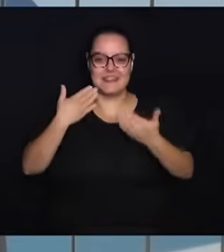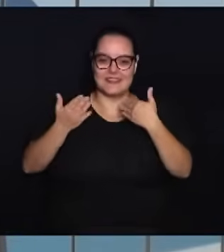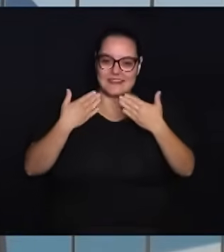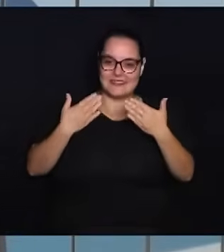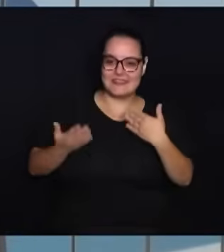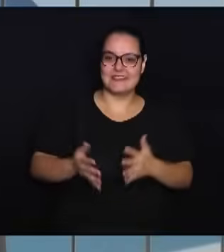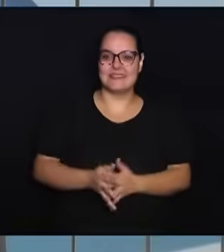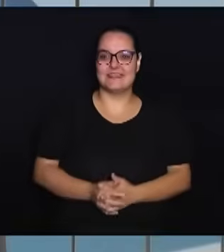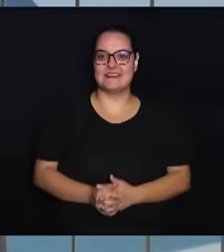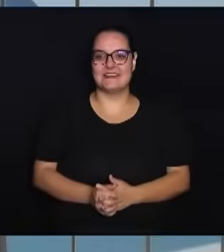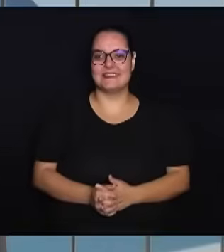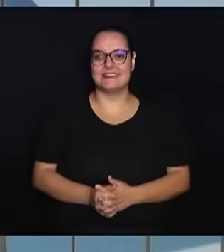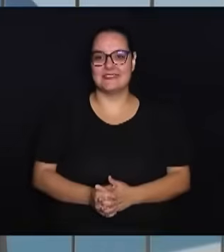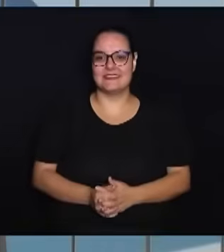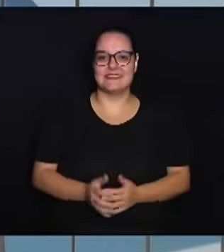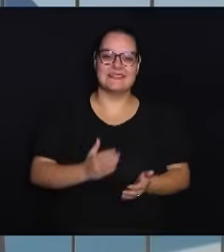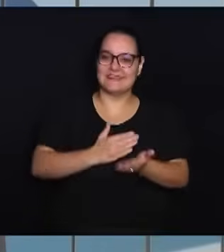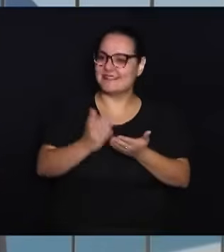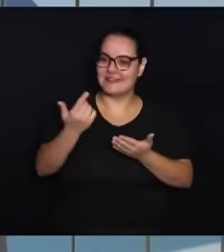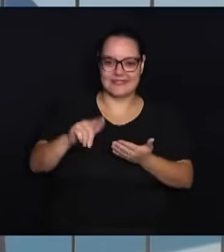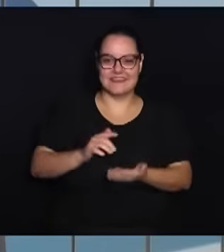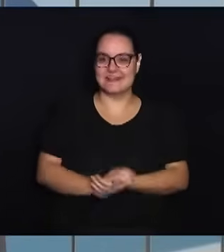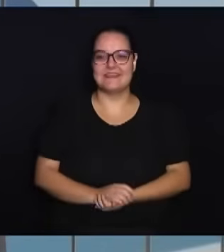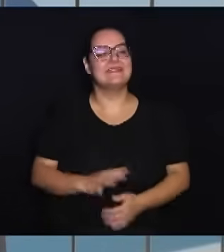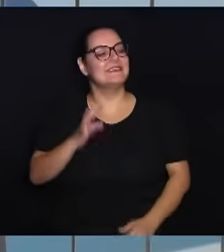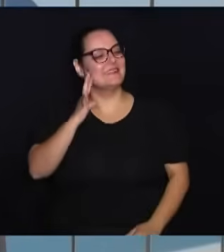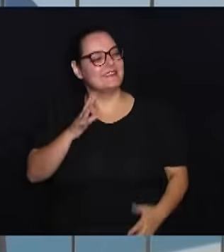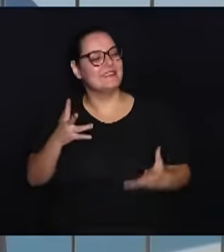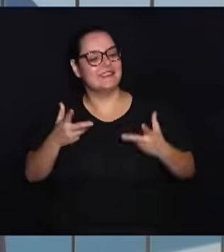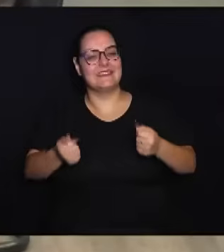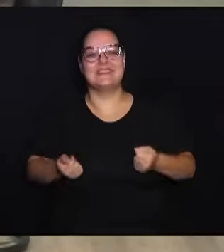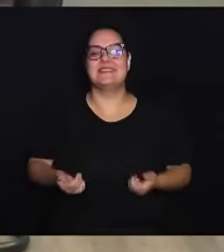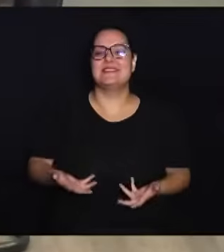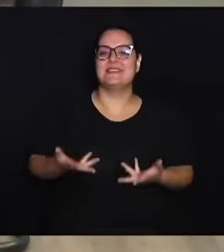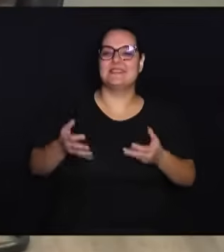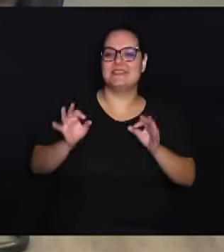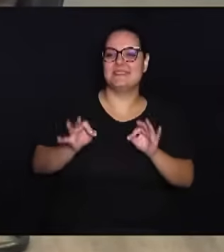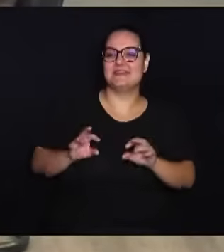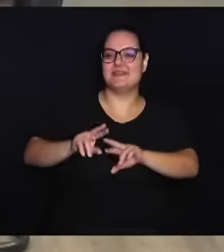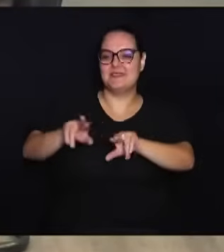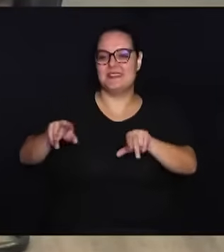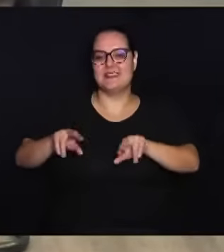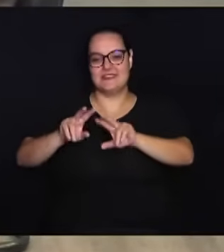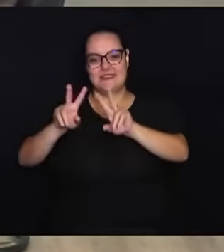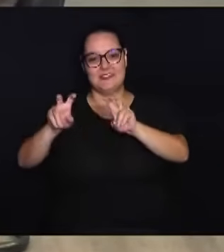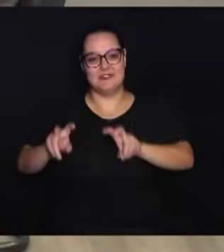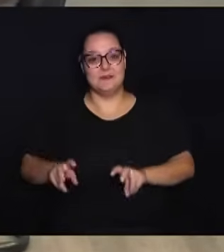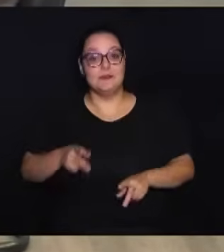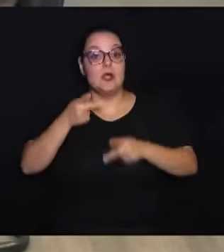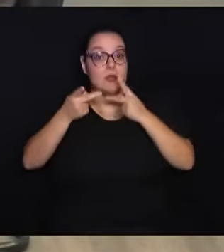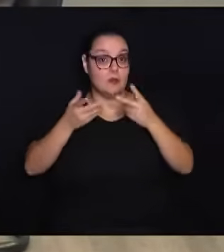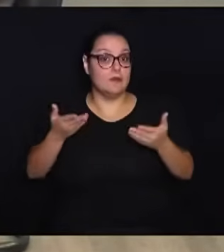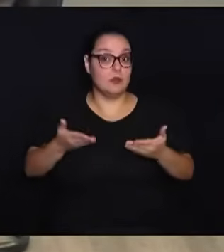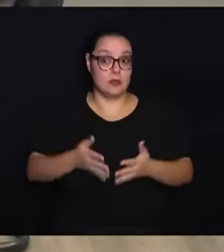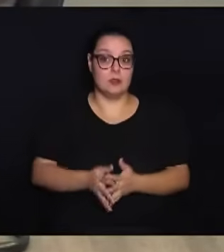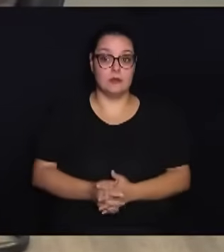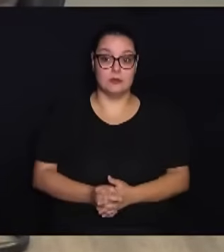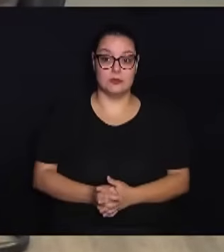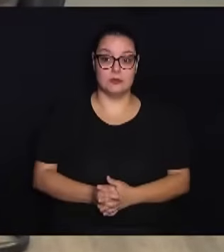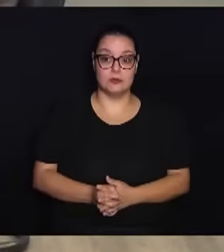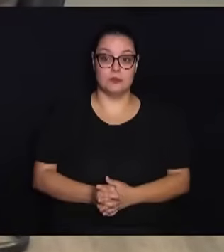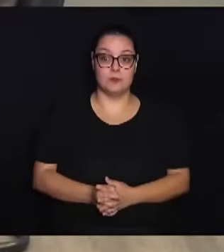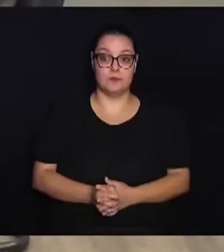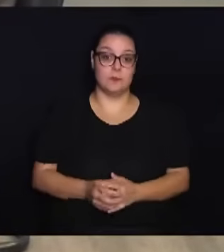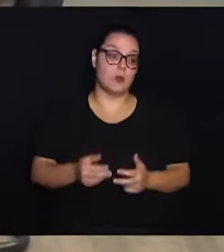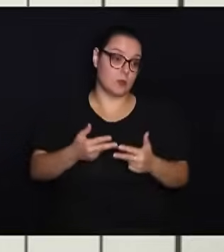papo. Legal. Sobre recomeçar e maravilha, isso mesmo. A gente vai falar hoje sobre algo